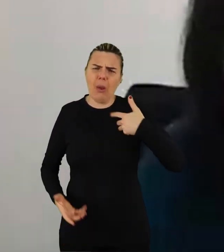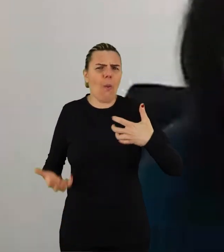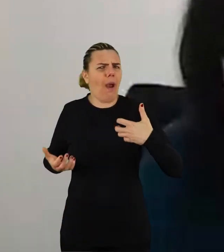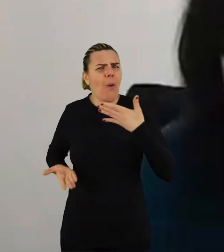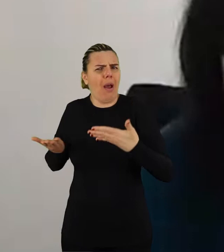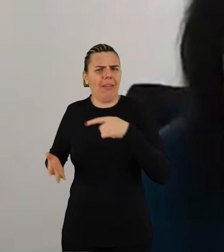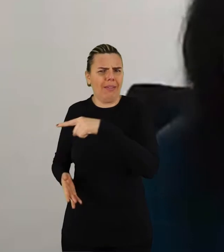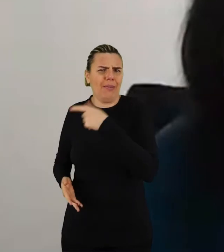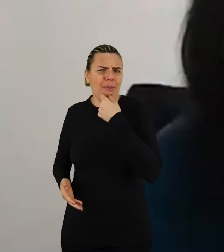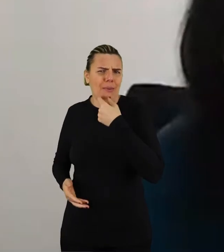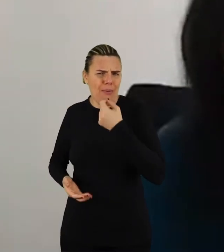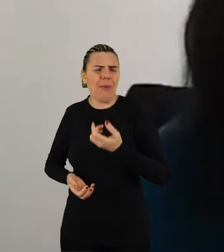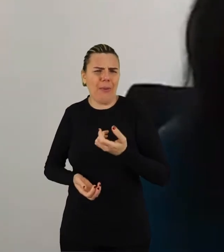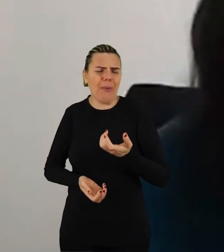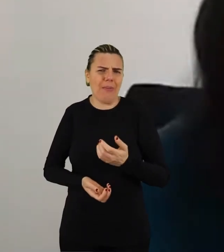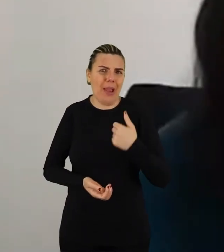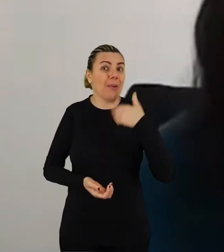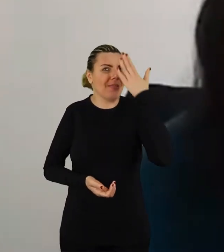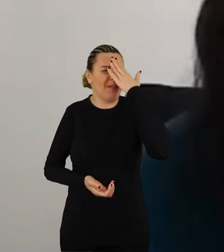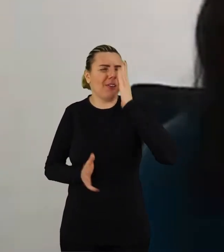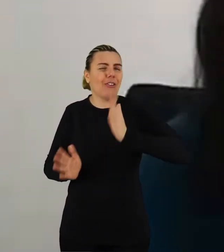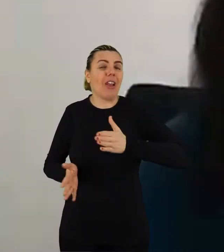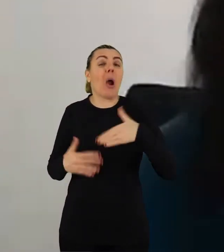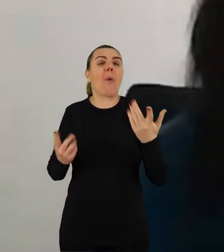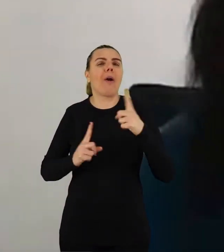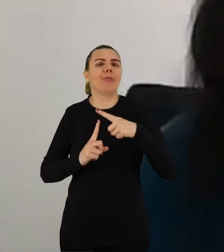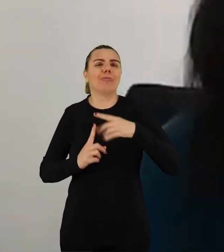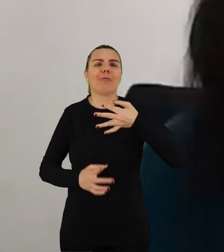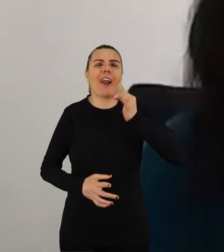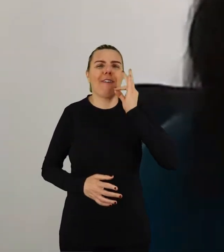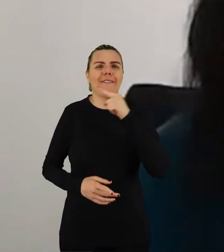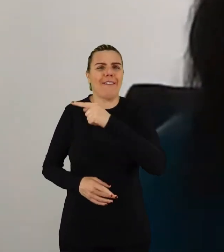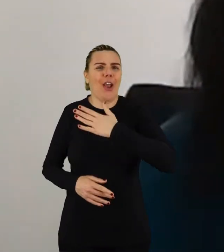atender ele. Eu sabia o café que ele gostava e